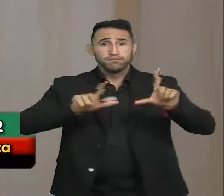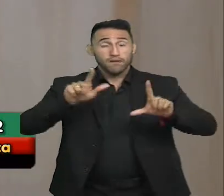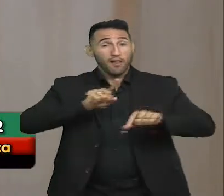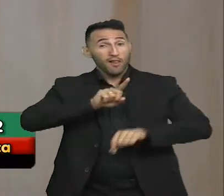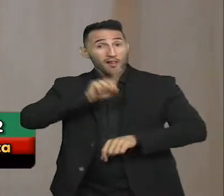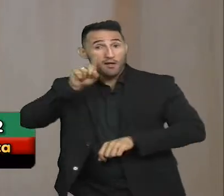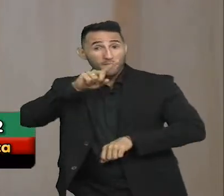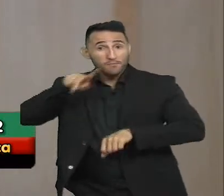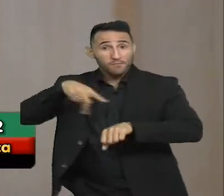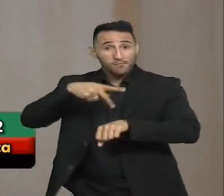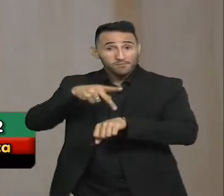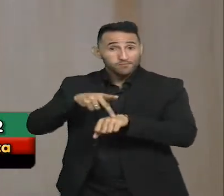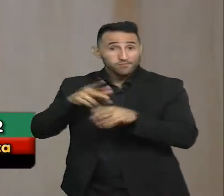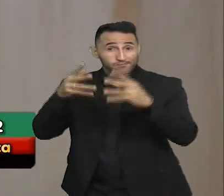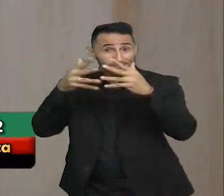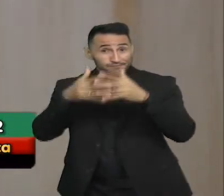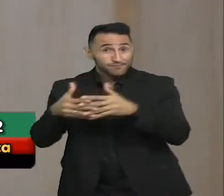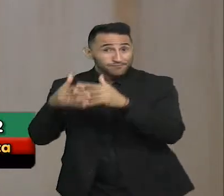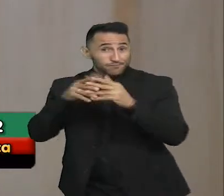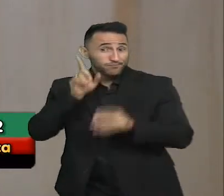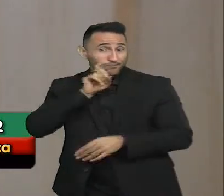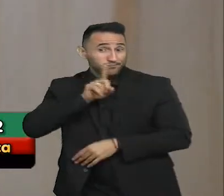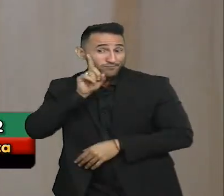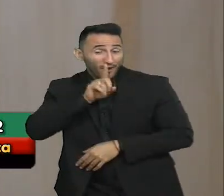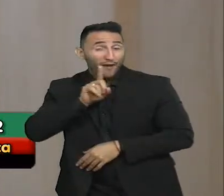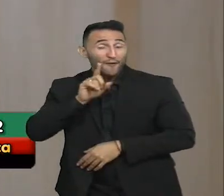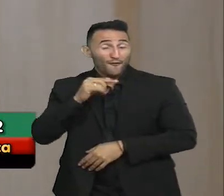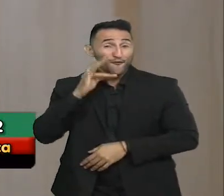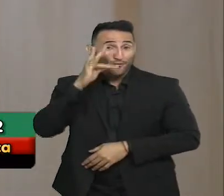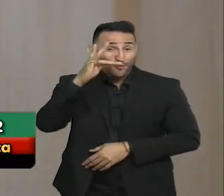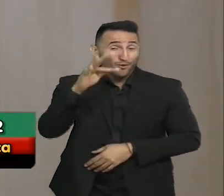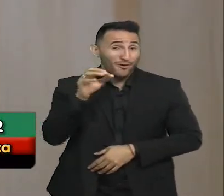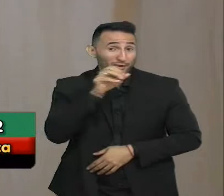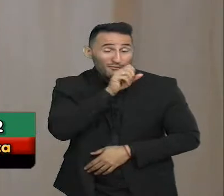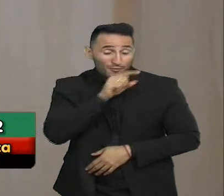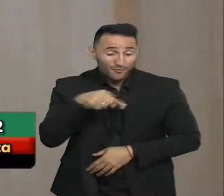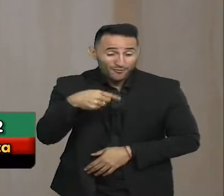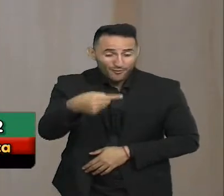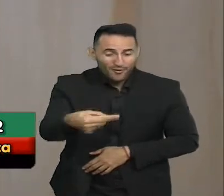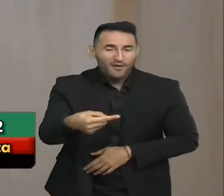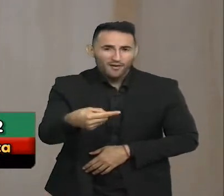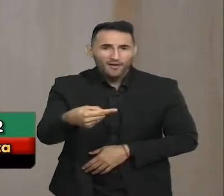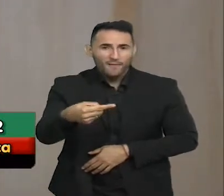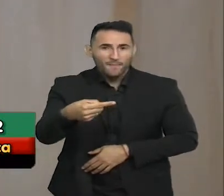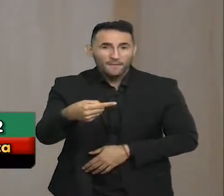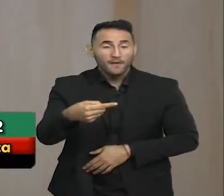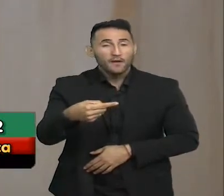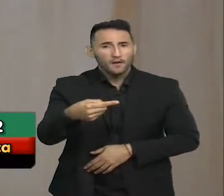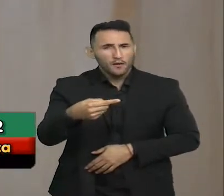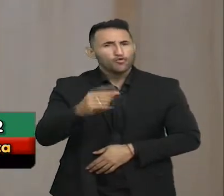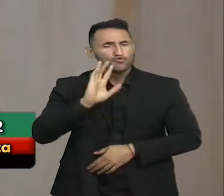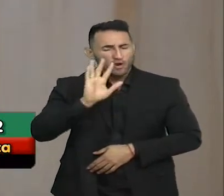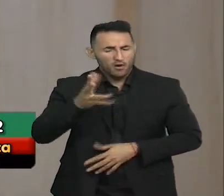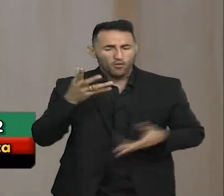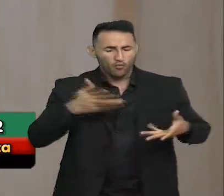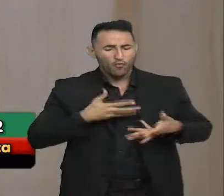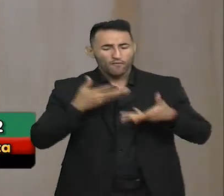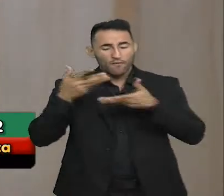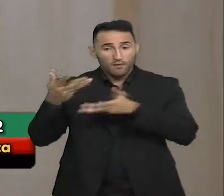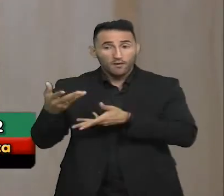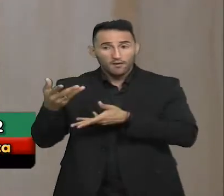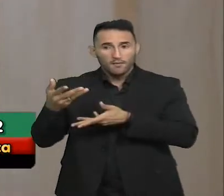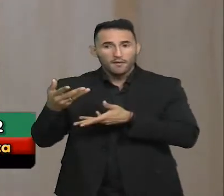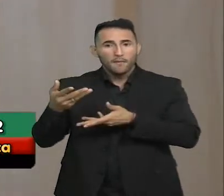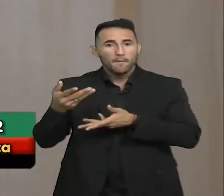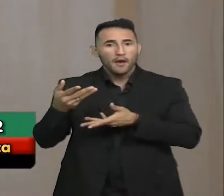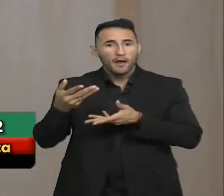Unidos. E, em breve, eu tenho a felicidade de estar sendo, de ter sido convidada para levar